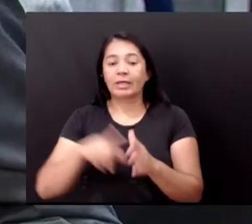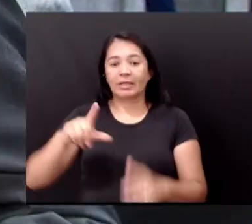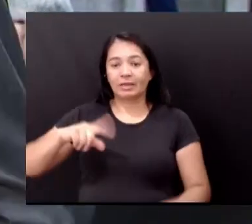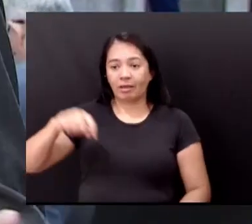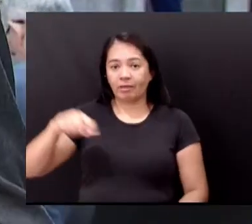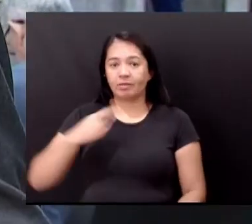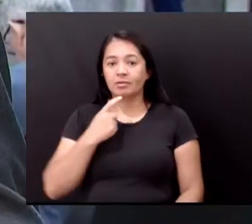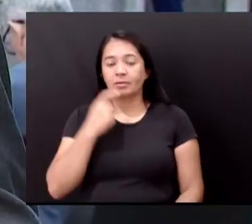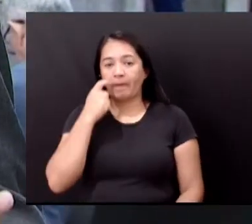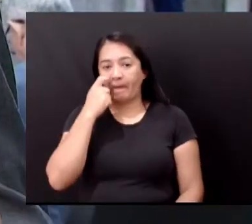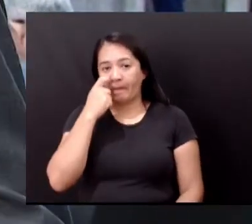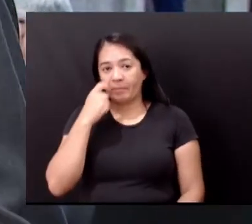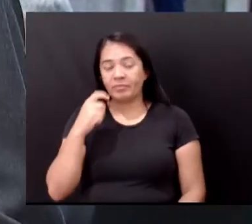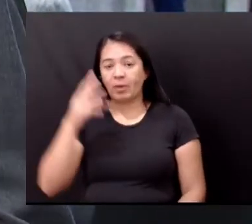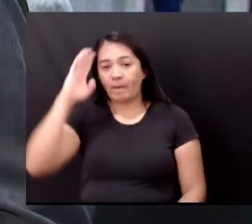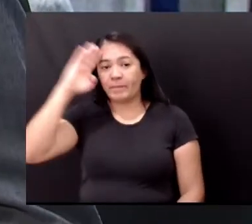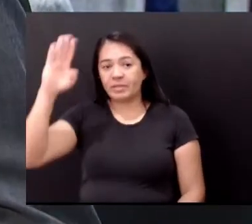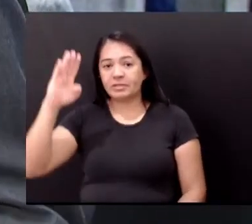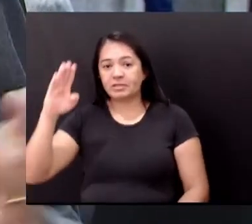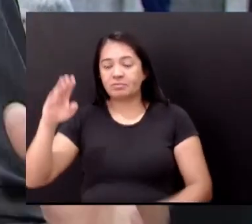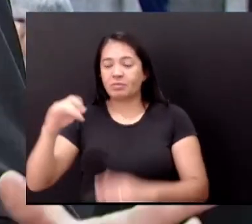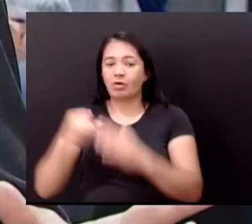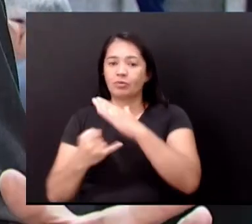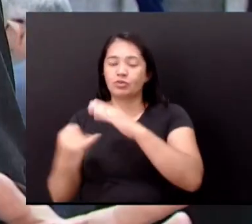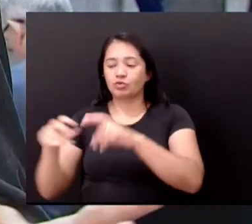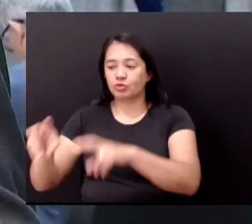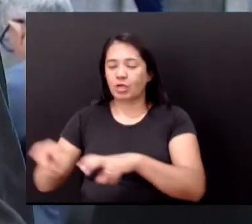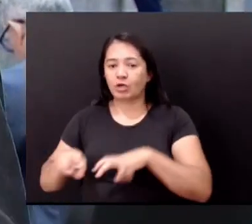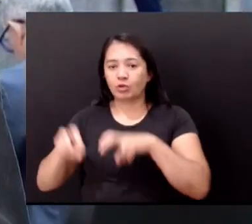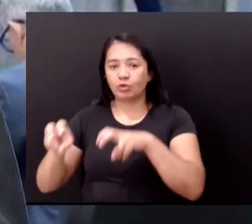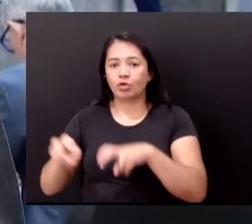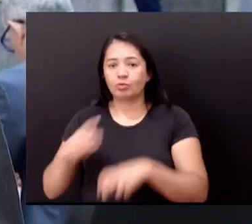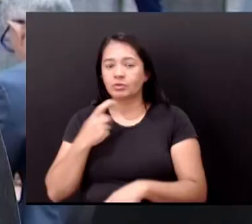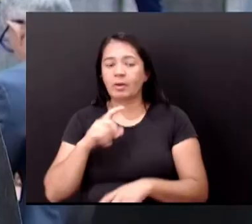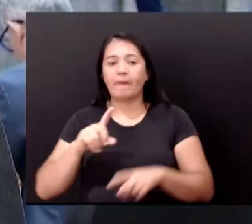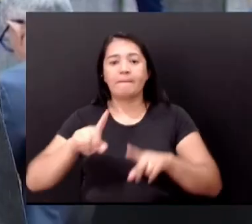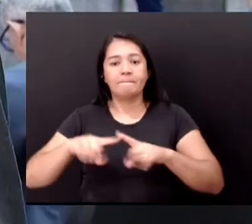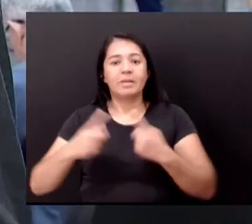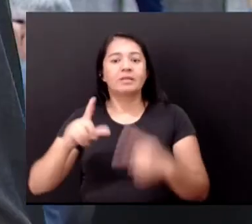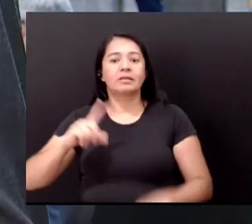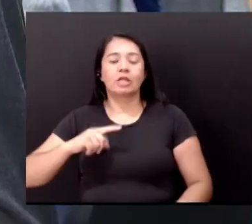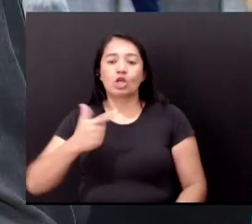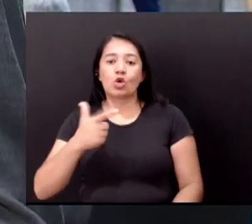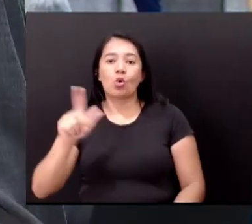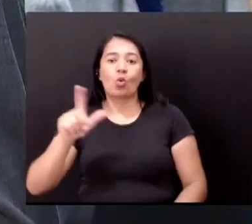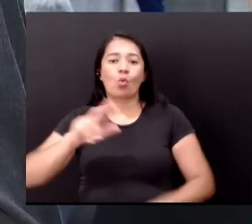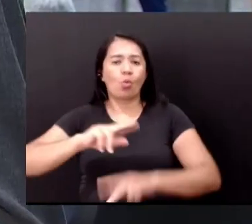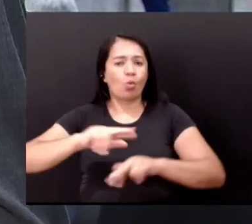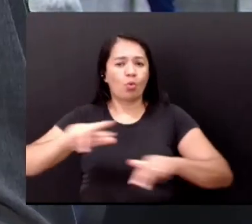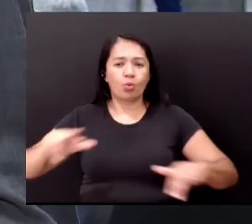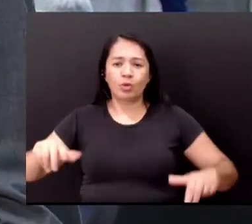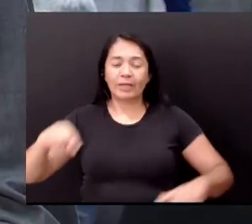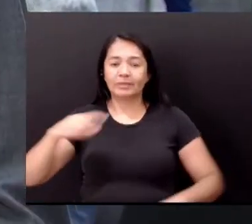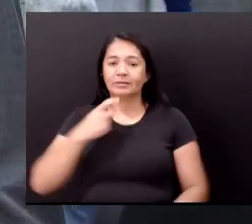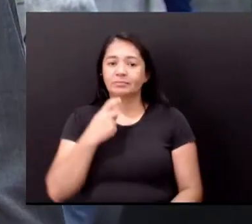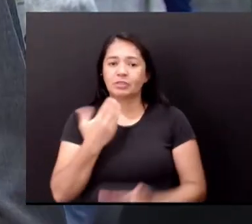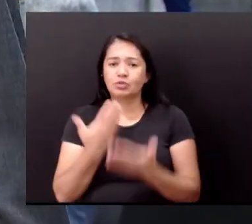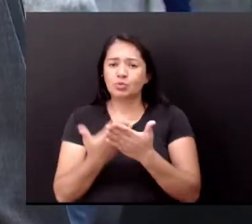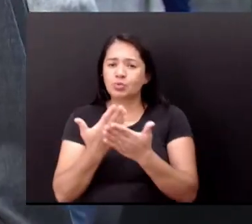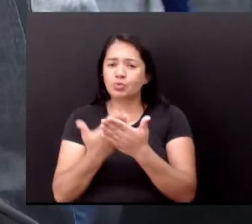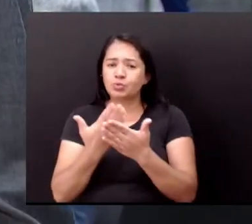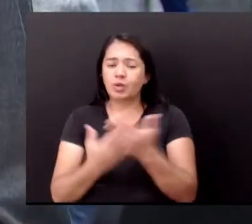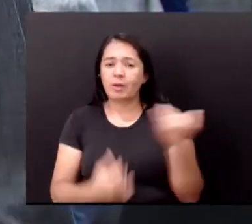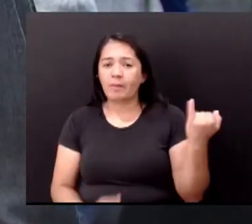o principal Instituto Agronômico de Campinas, mas nós temos vários outros institutos na cidade, que são institutos fundamentais para o desenvolvimento